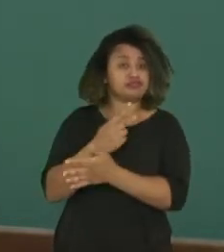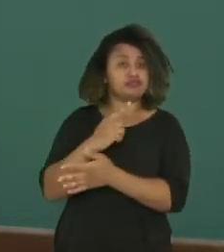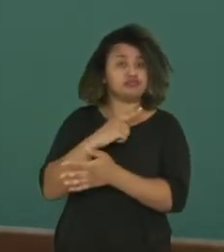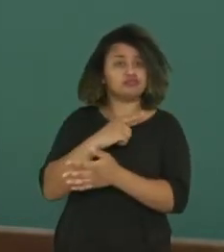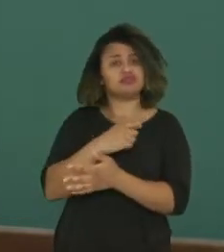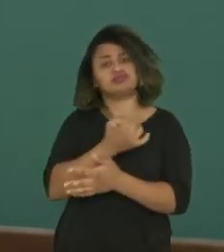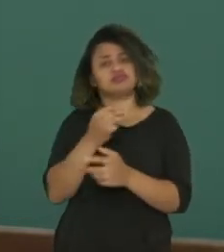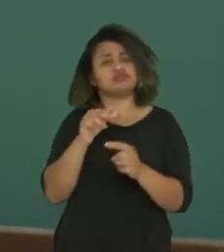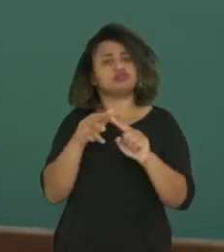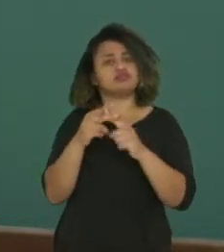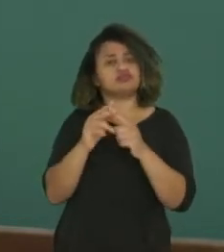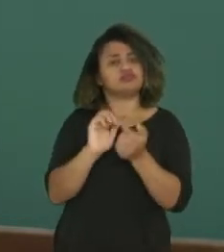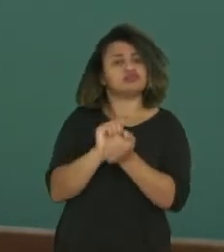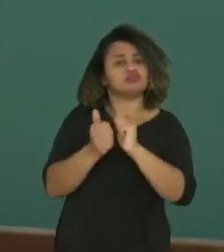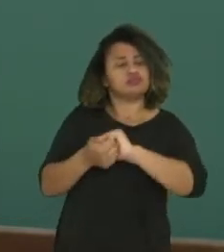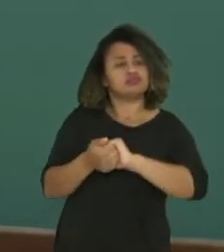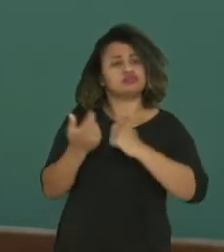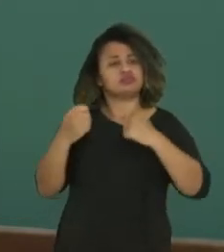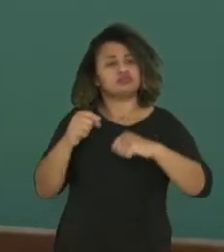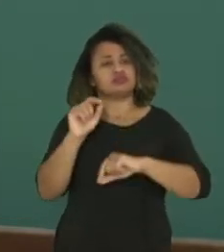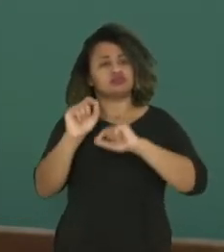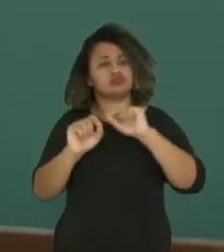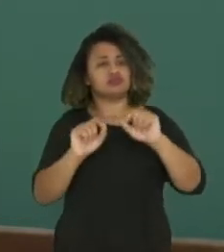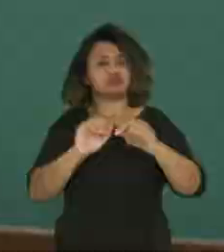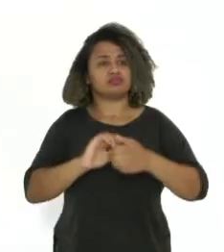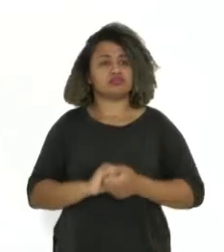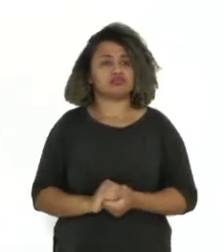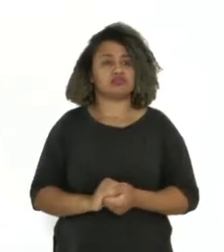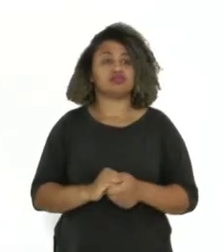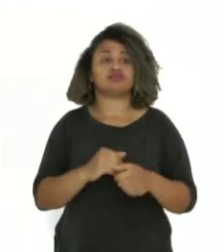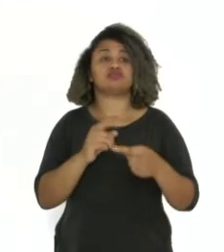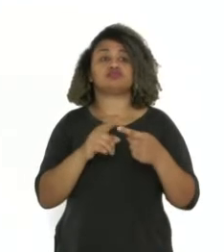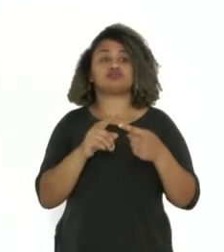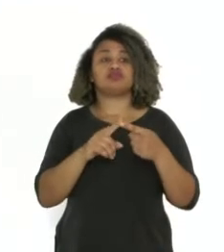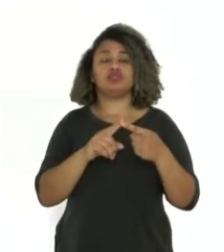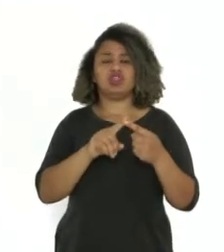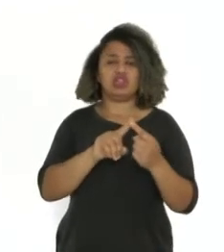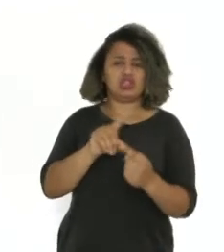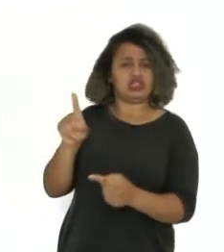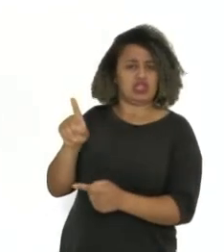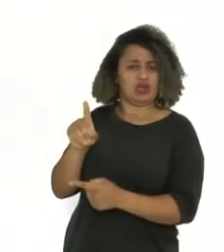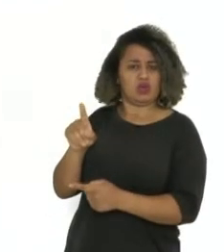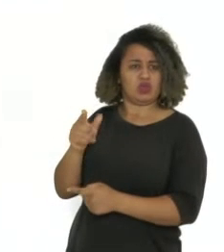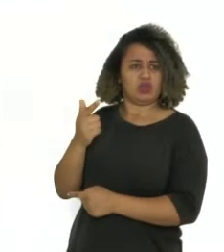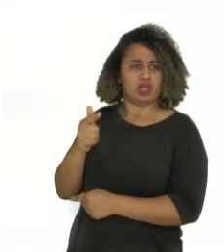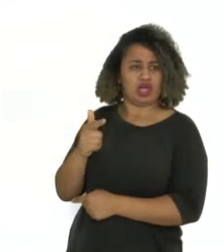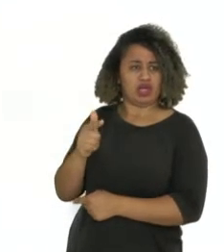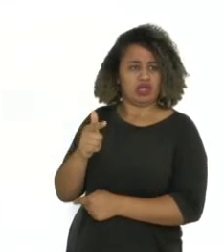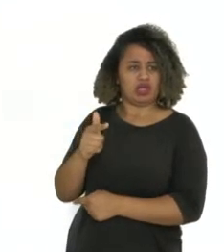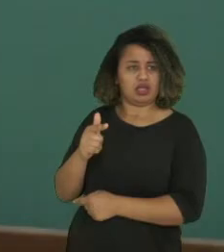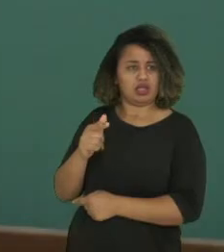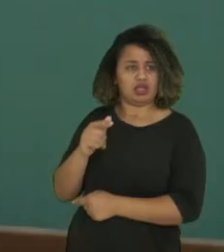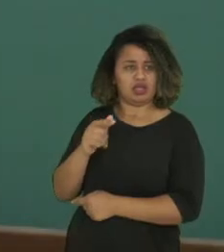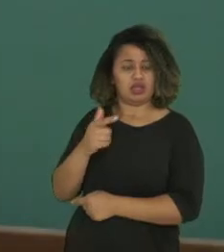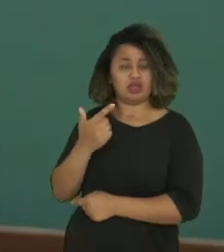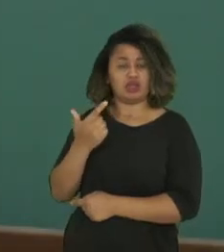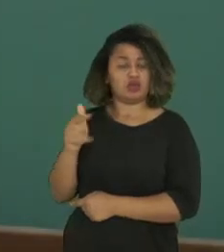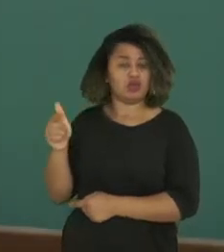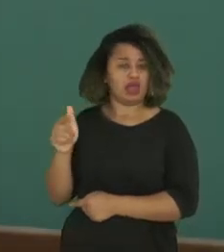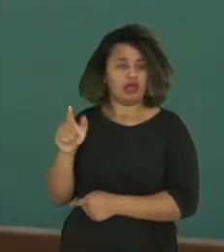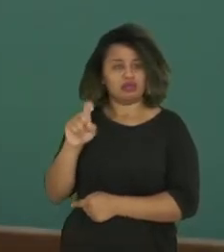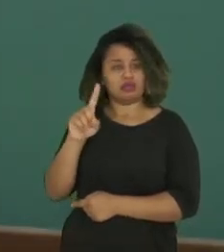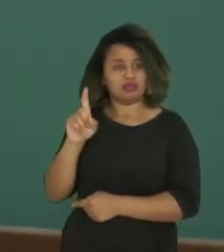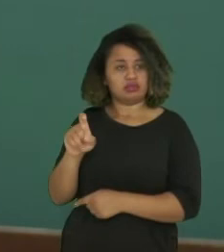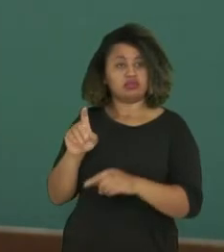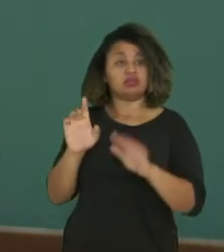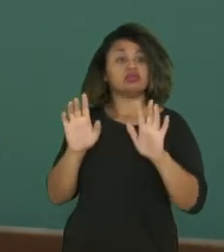algumas adequações que devem ser feitas, ó. Primeiro, quando ele fala no existem, ó, no existem hipóteses,